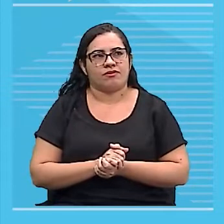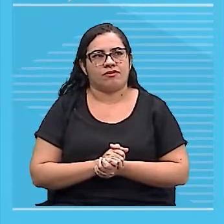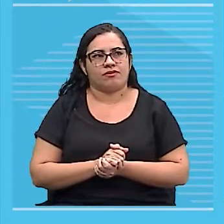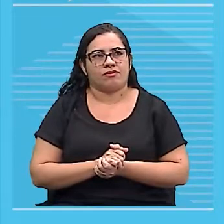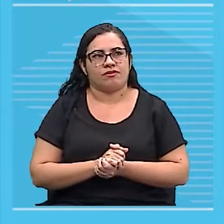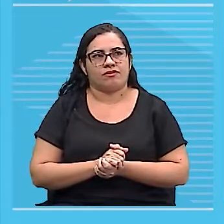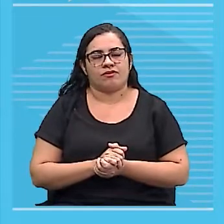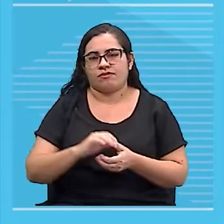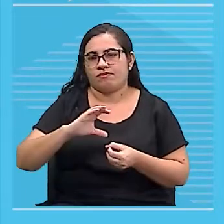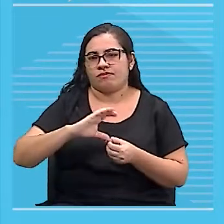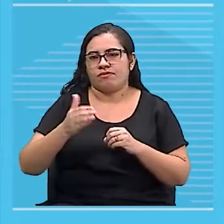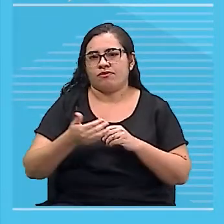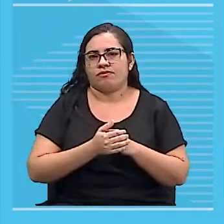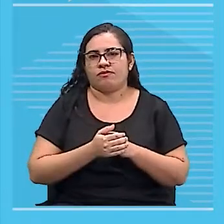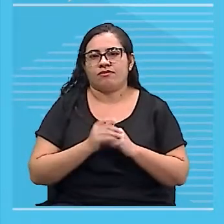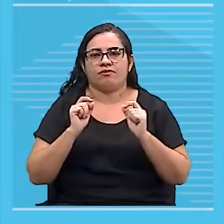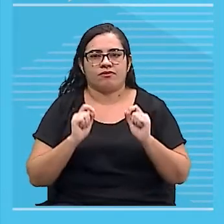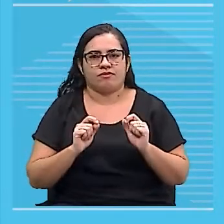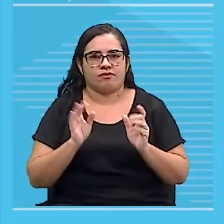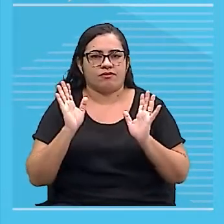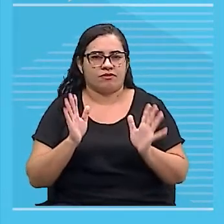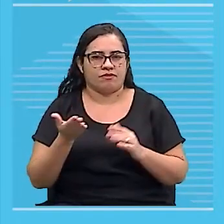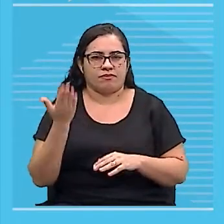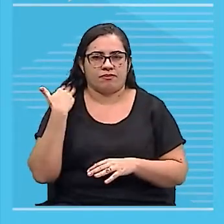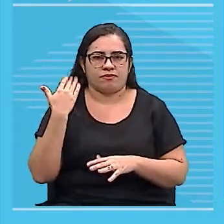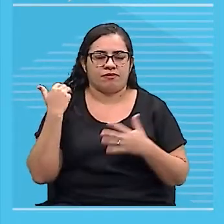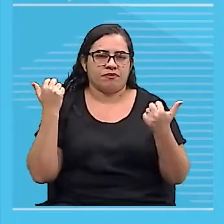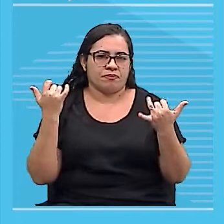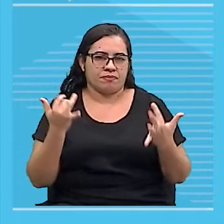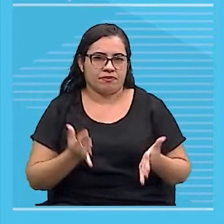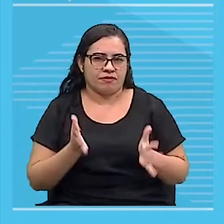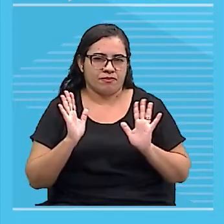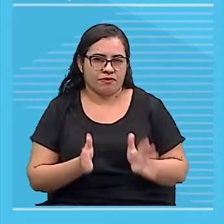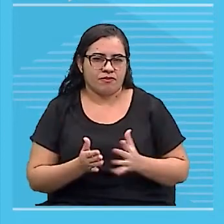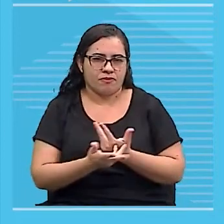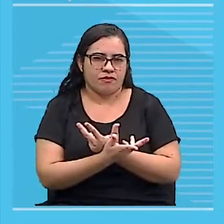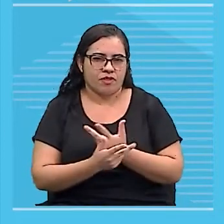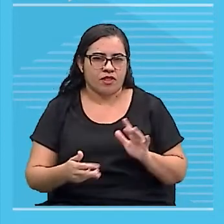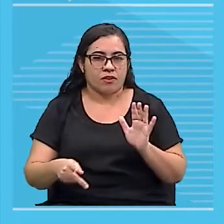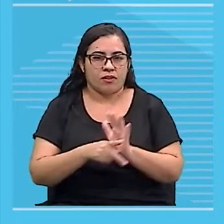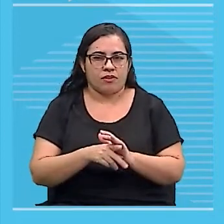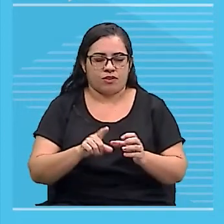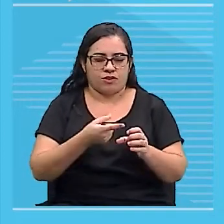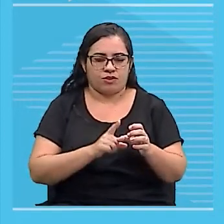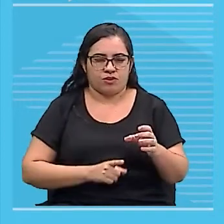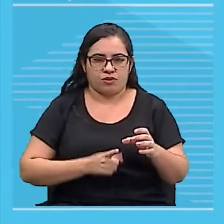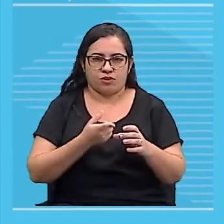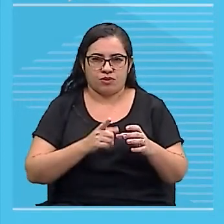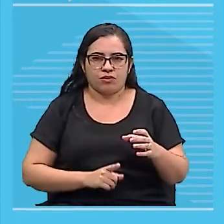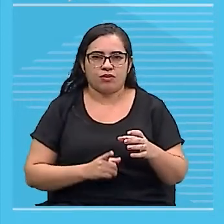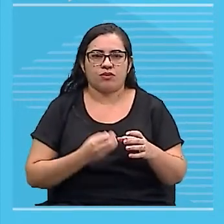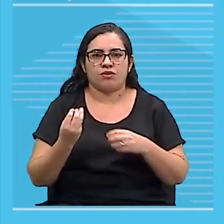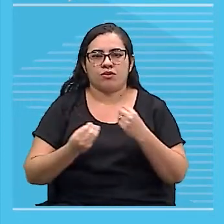Jovens, capacitores, como eu falei na aula passada, são elementos de circuito que têm